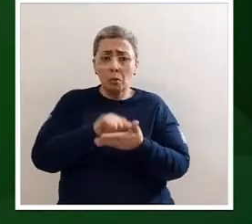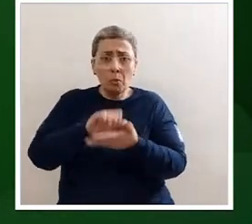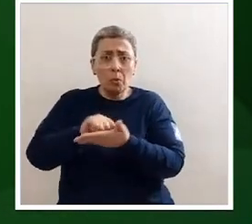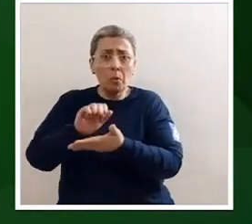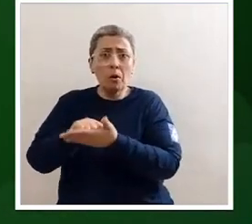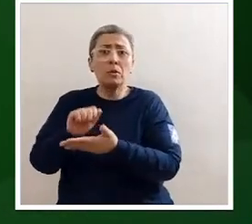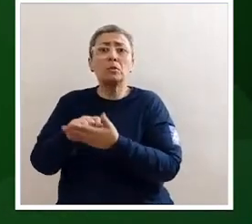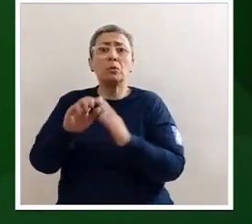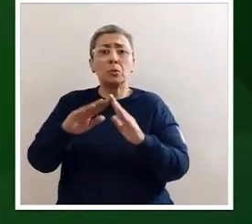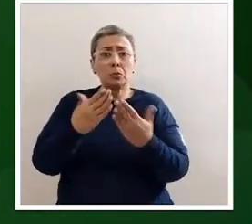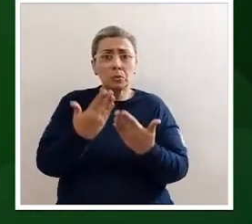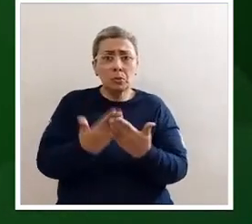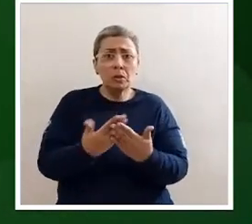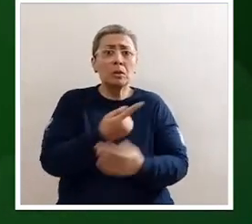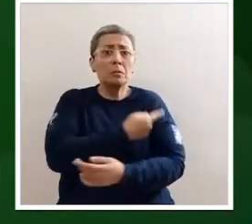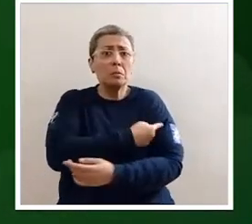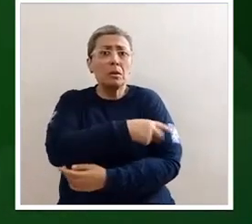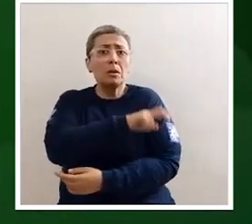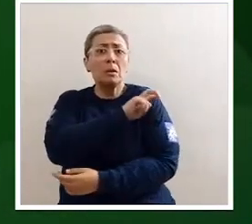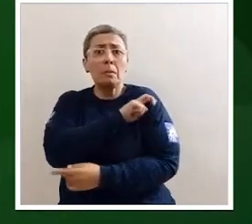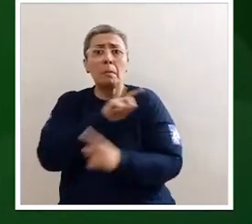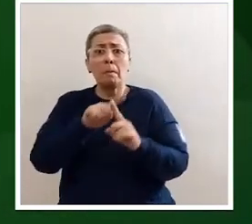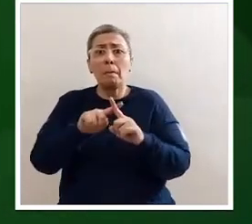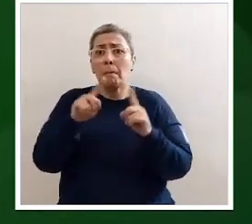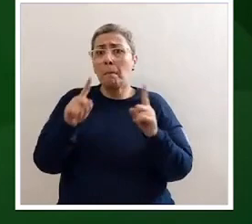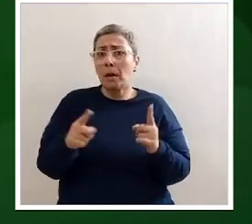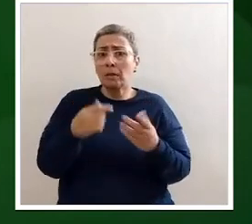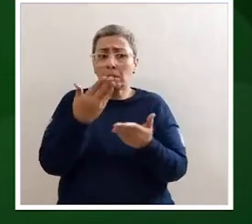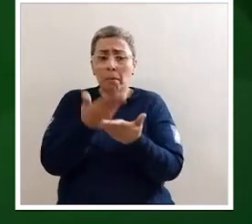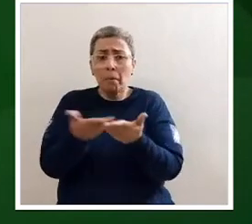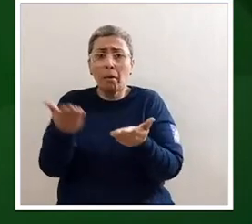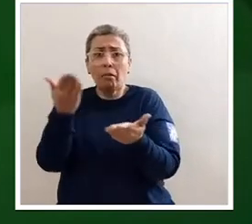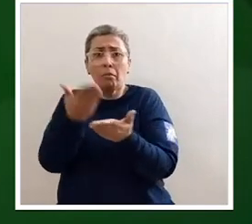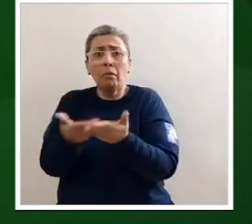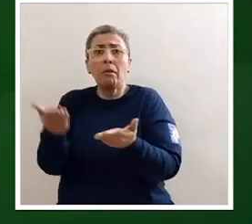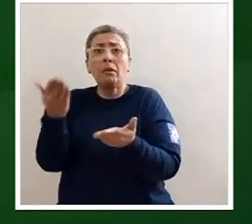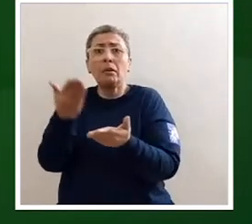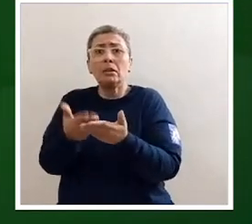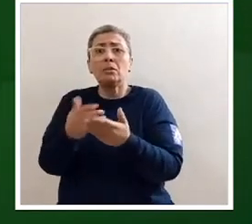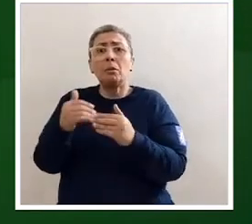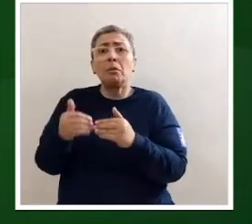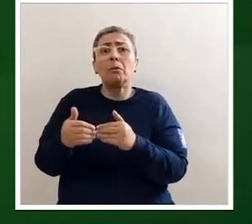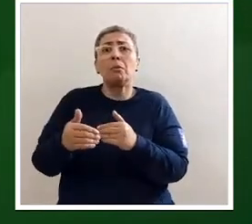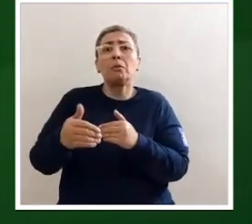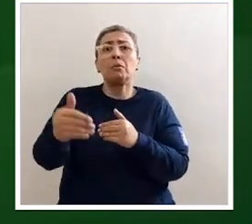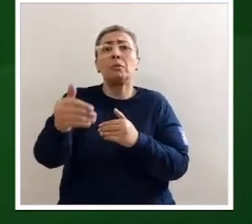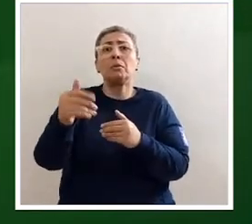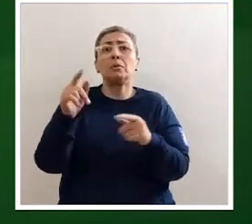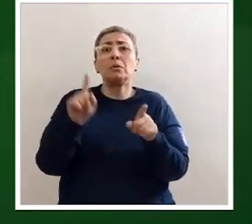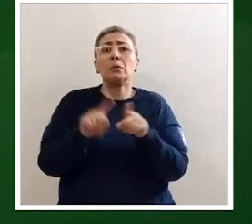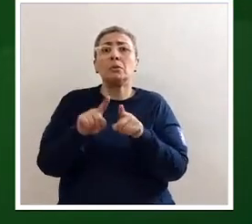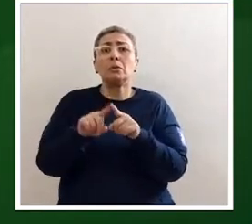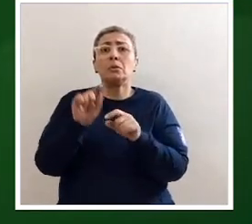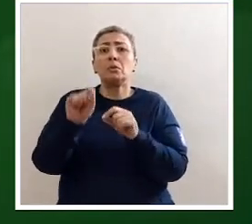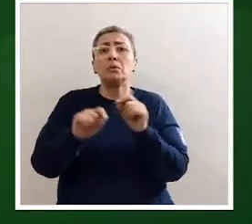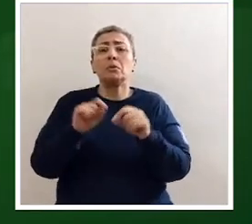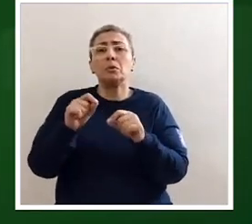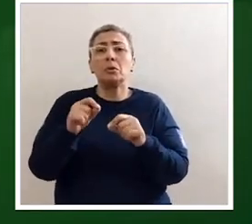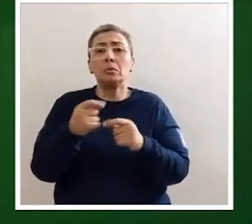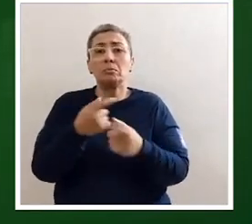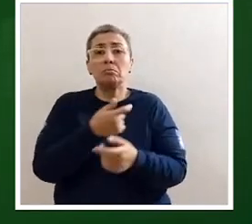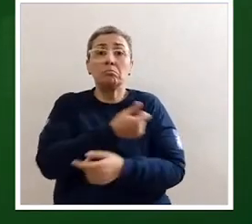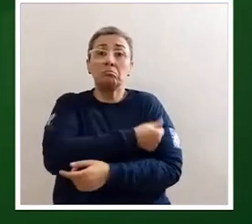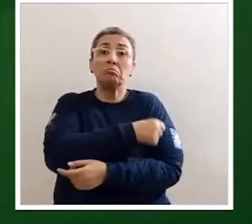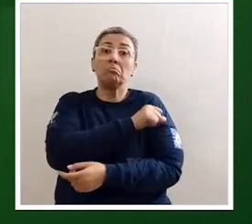matriculados nas escolas de anos iniciais mas a gente tem perdido eles no decorrer do